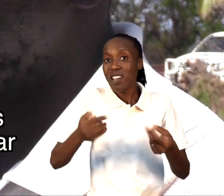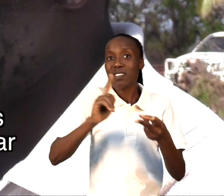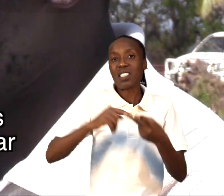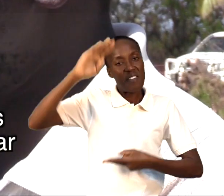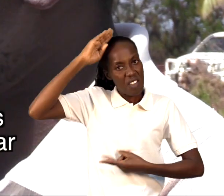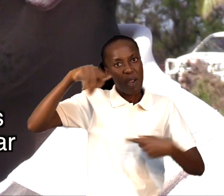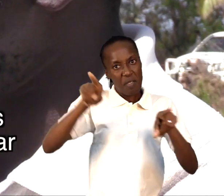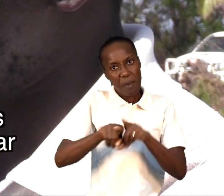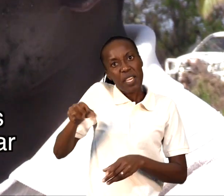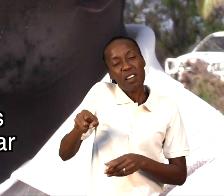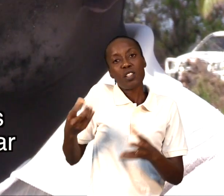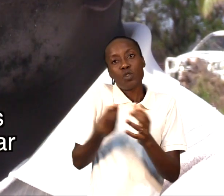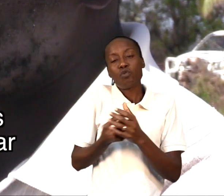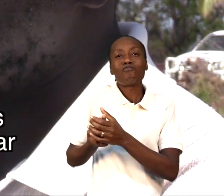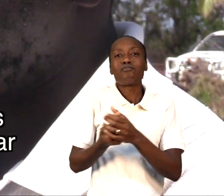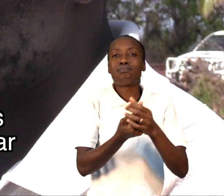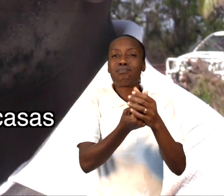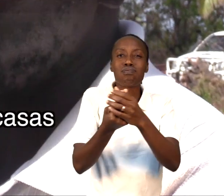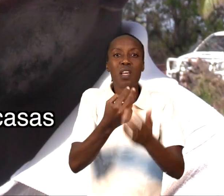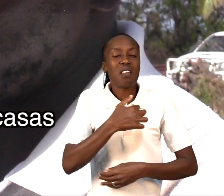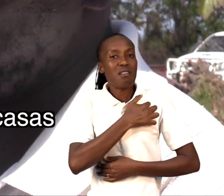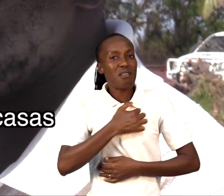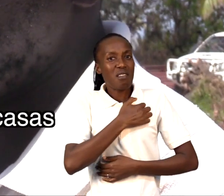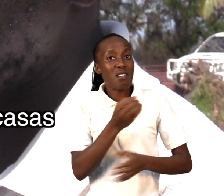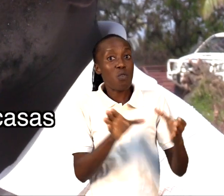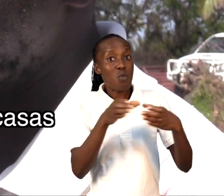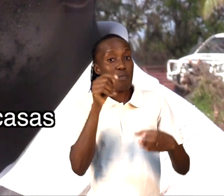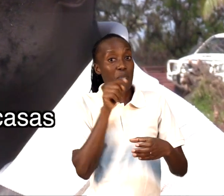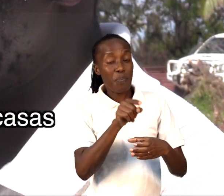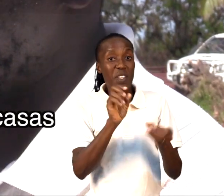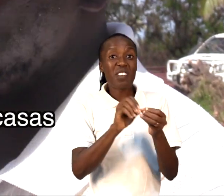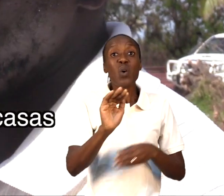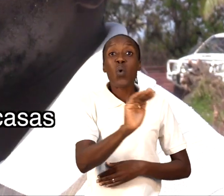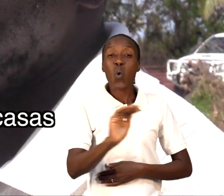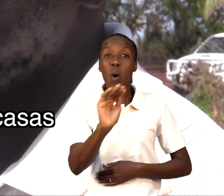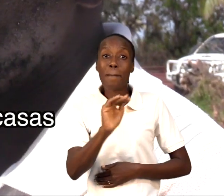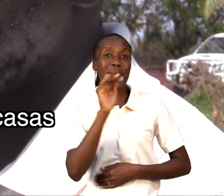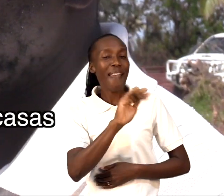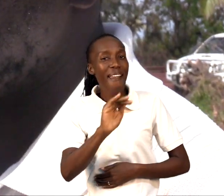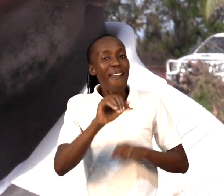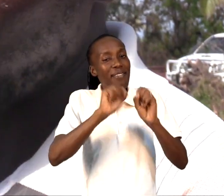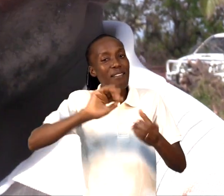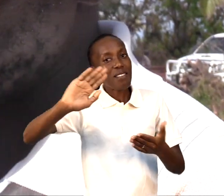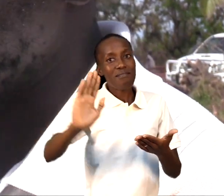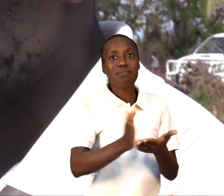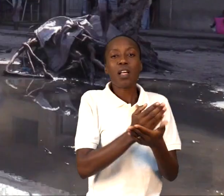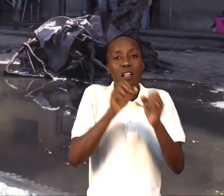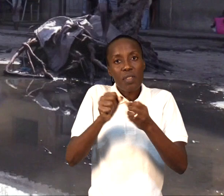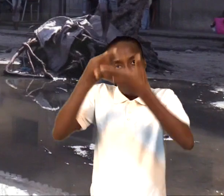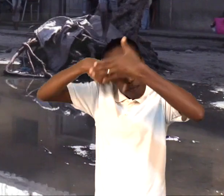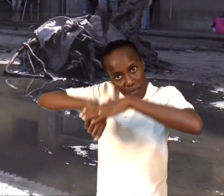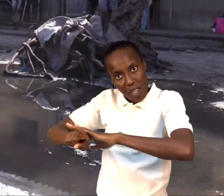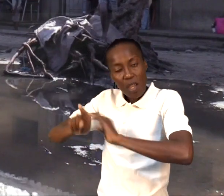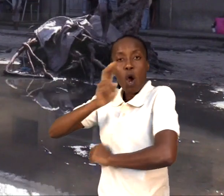comunidade que estava aqui, te mandei, fui para a comunidade tentar simbolizar mais aqueles que tinham ficado lá do outro lado, a dizer para saírem de lá. Tínhamos que caminhar para a